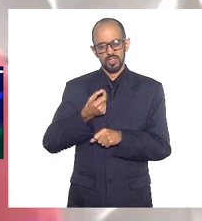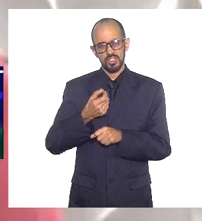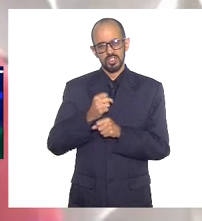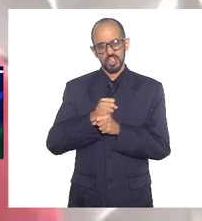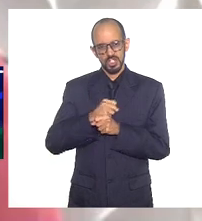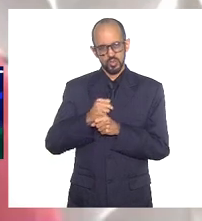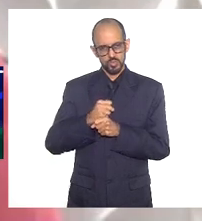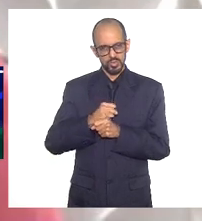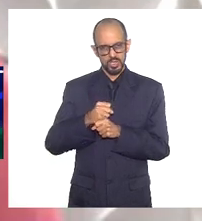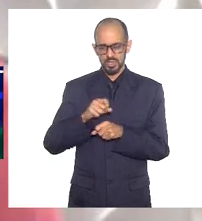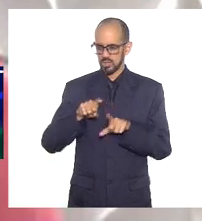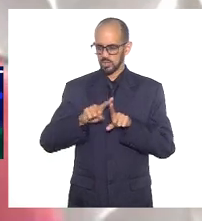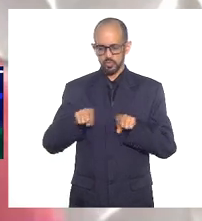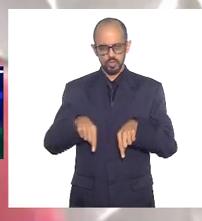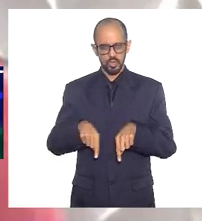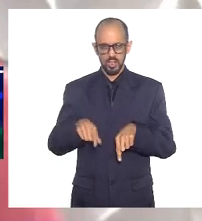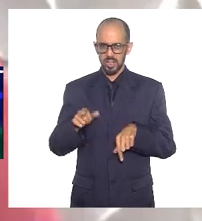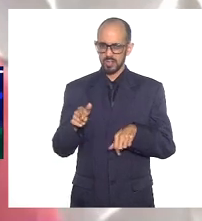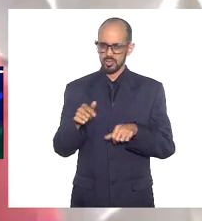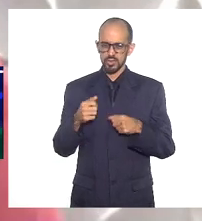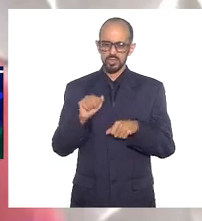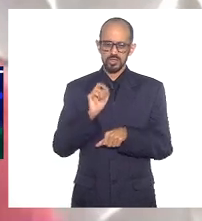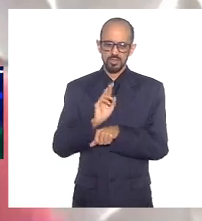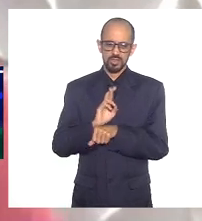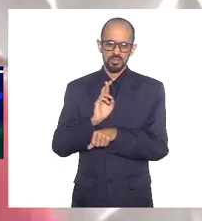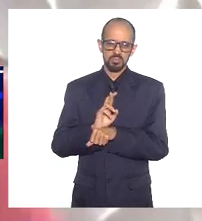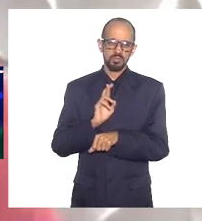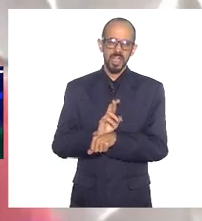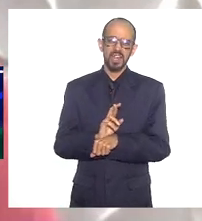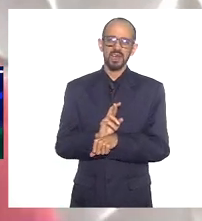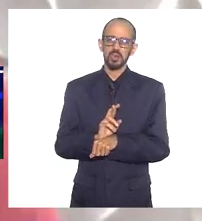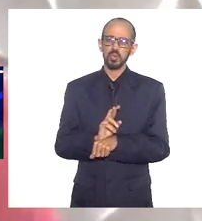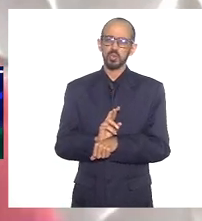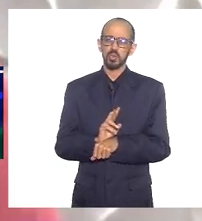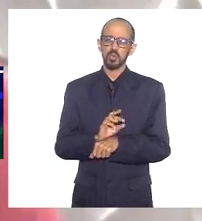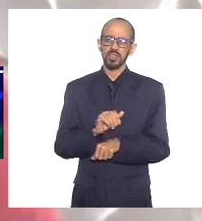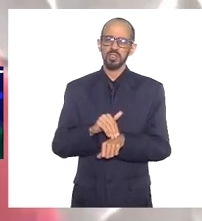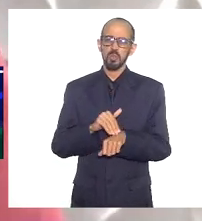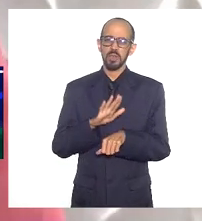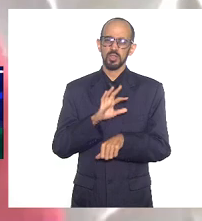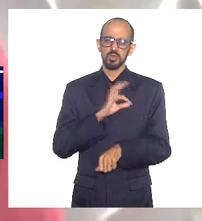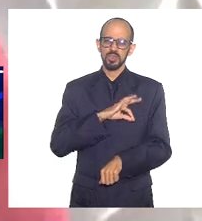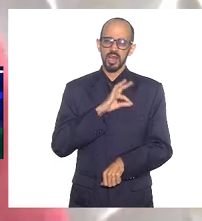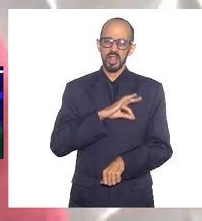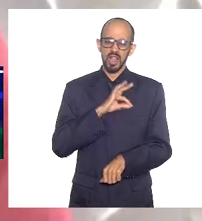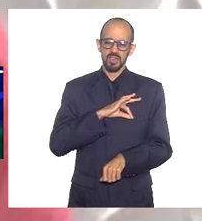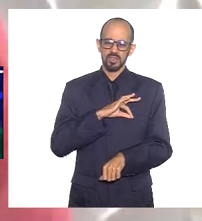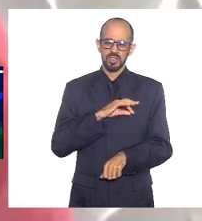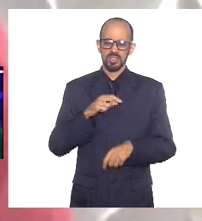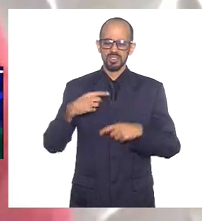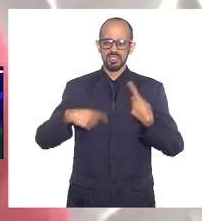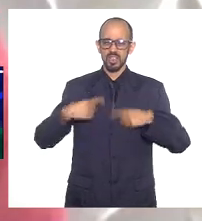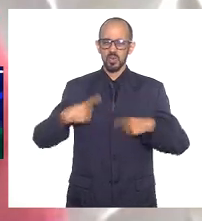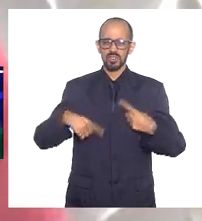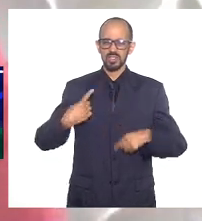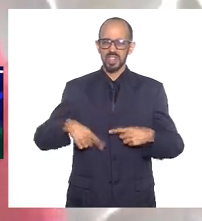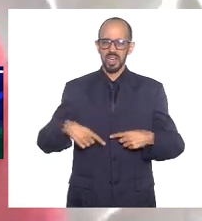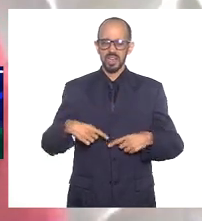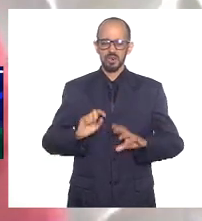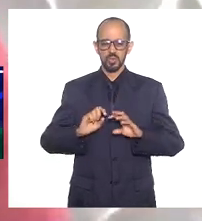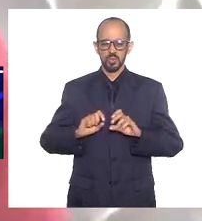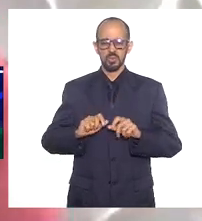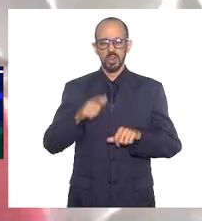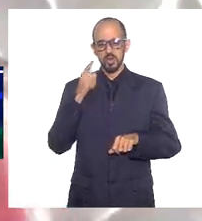esses servidores esperam esse aumento eles negociaram de todas as maneiras para